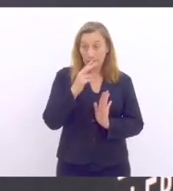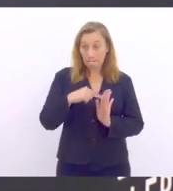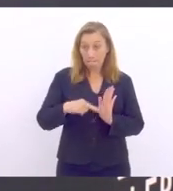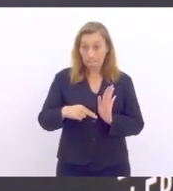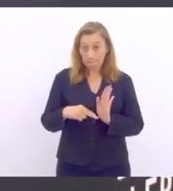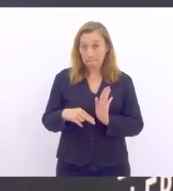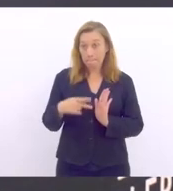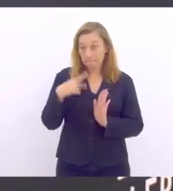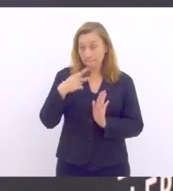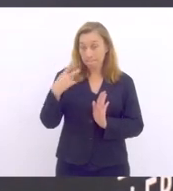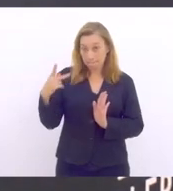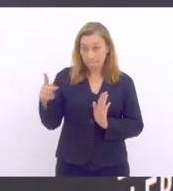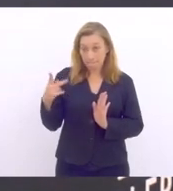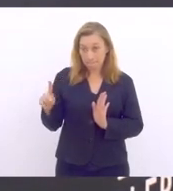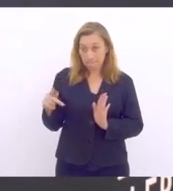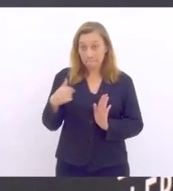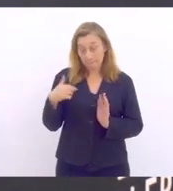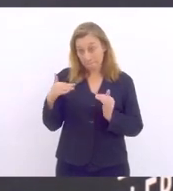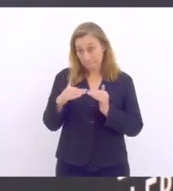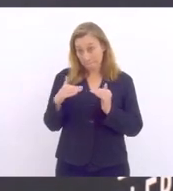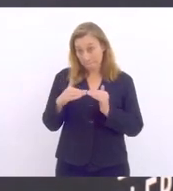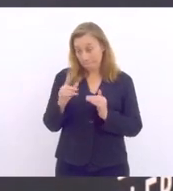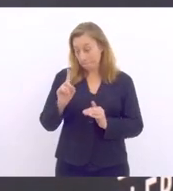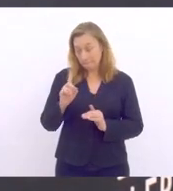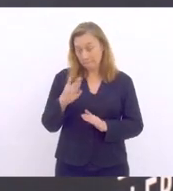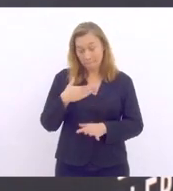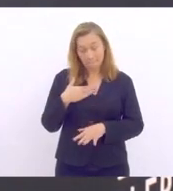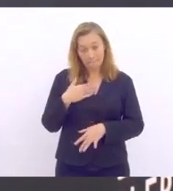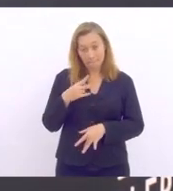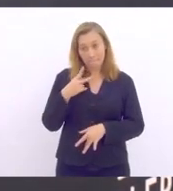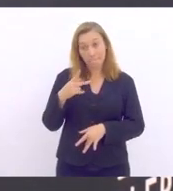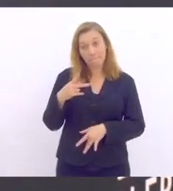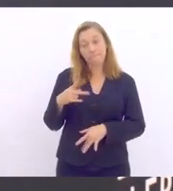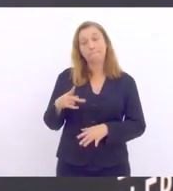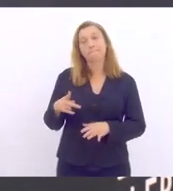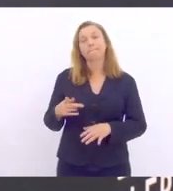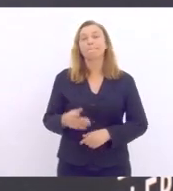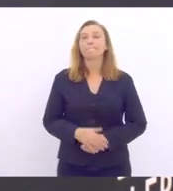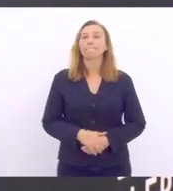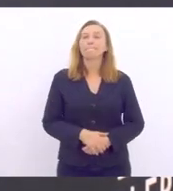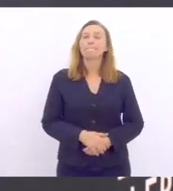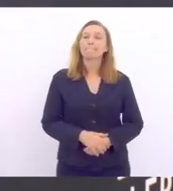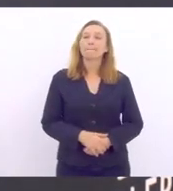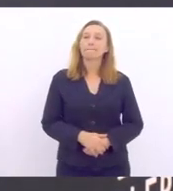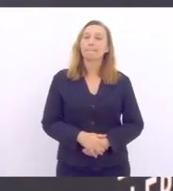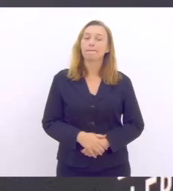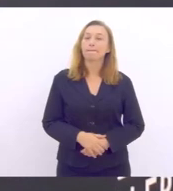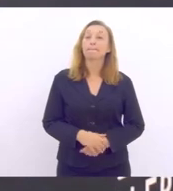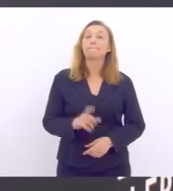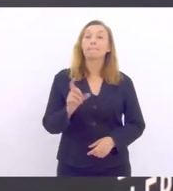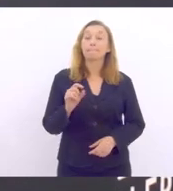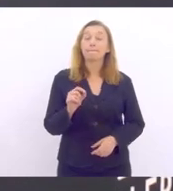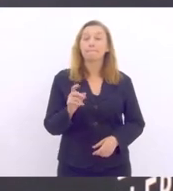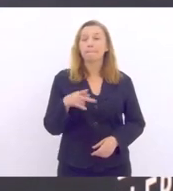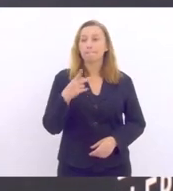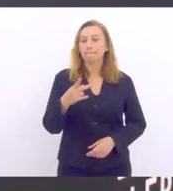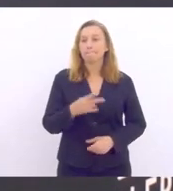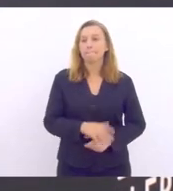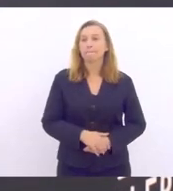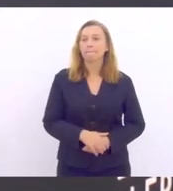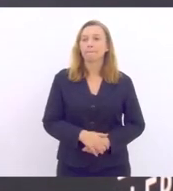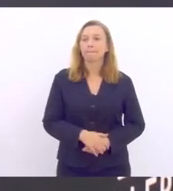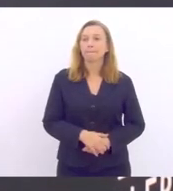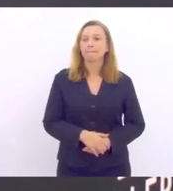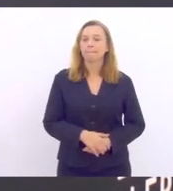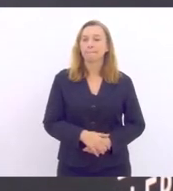dele. Por acaso eu concordo, mas não é a minha, é a do Vasco da Gama oficial. Então, o que o Carlos Osório deixou? Ele deixou